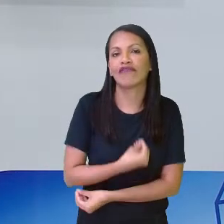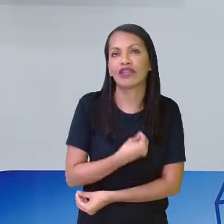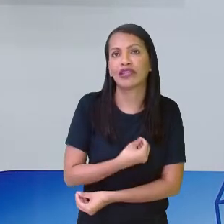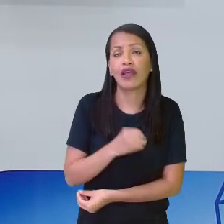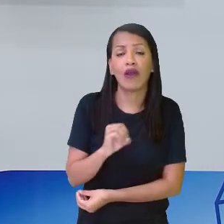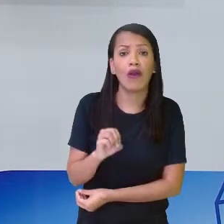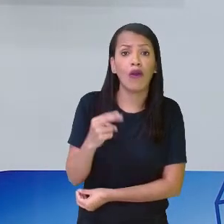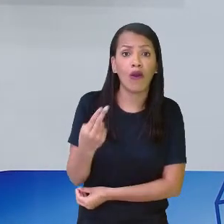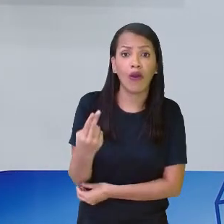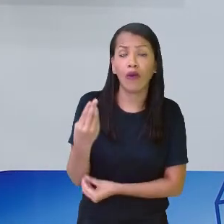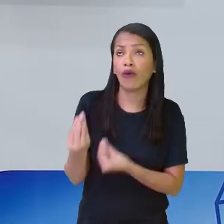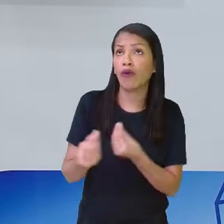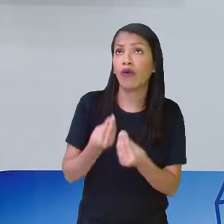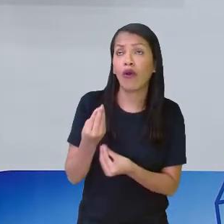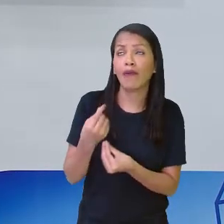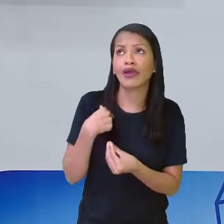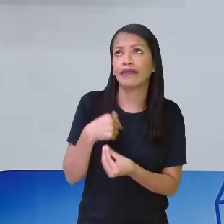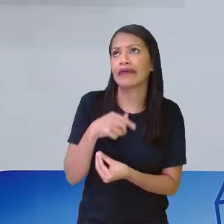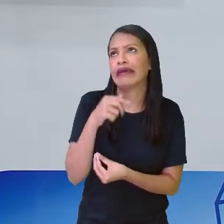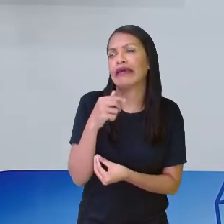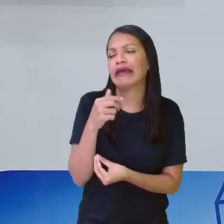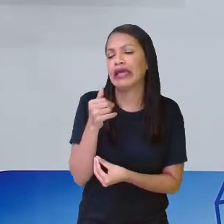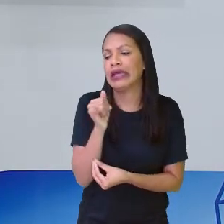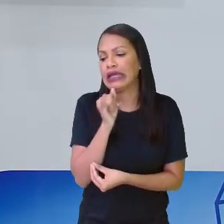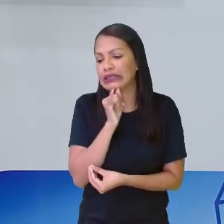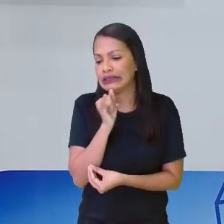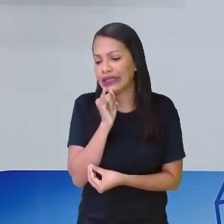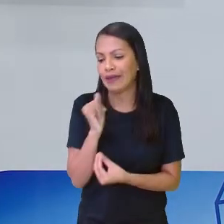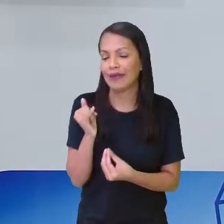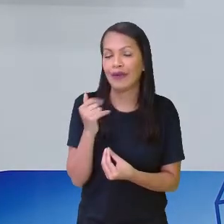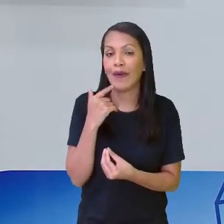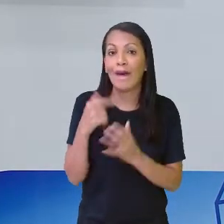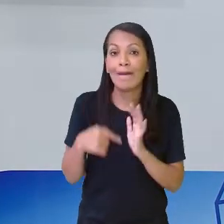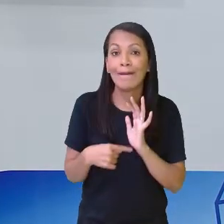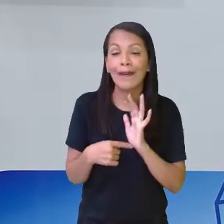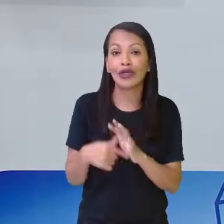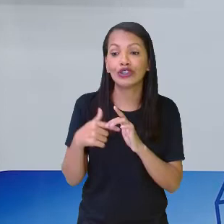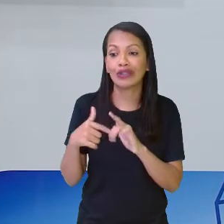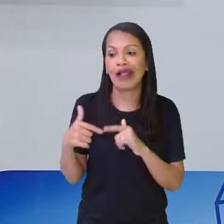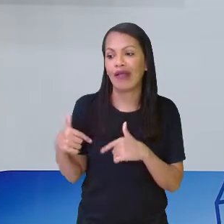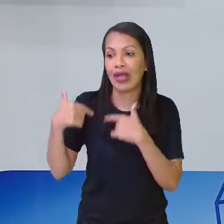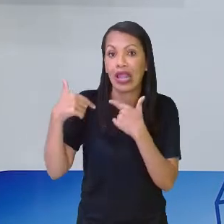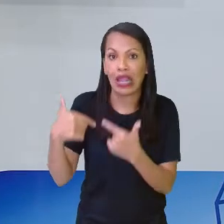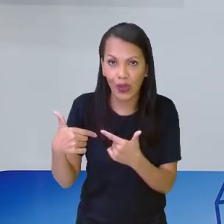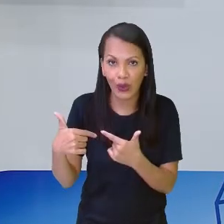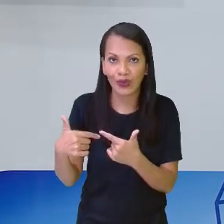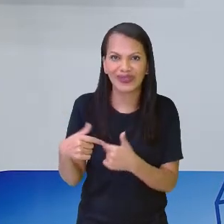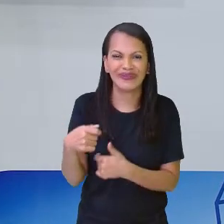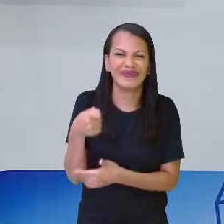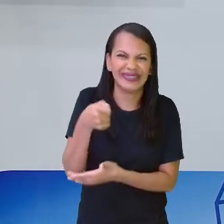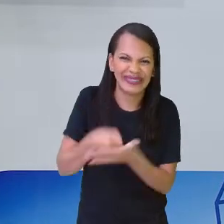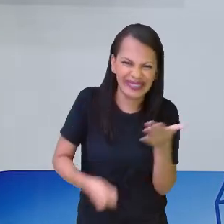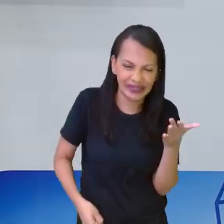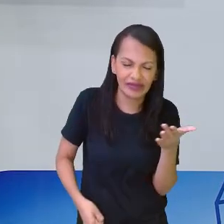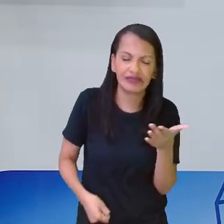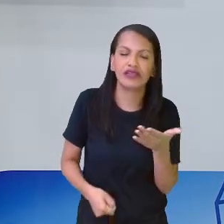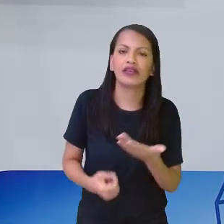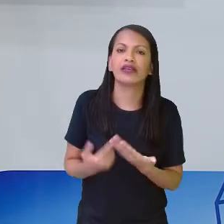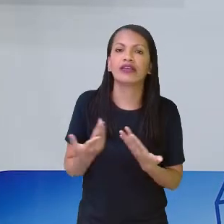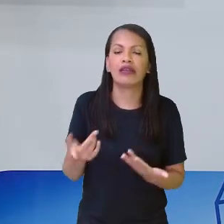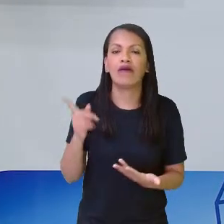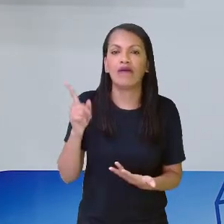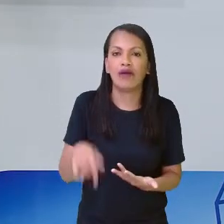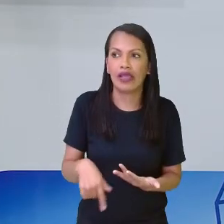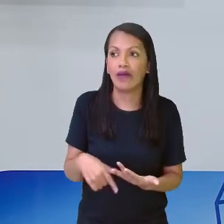Ou às vezes ele faz um protesto, ele mostra como aquilo poderia ser mudado e assim vai. Então, essa é uma arte que